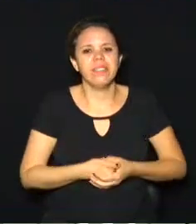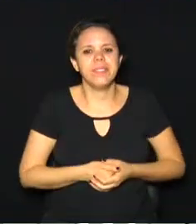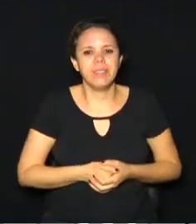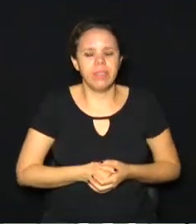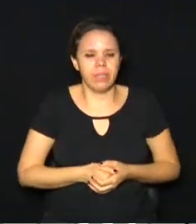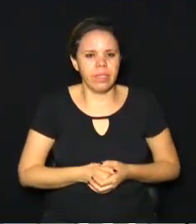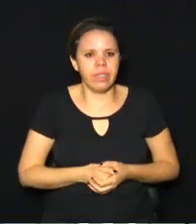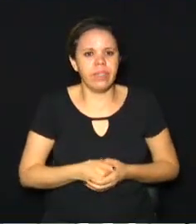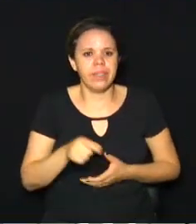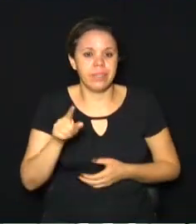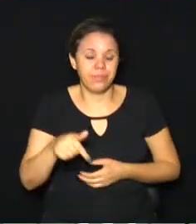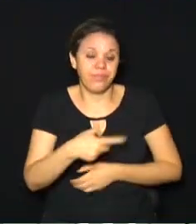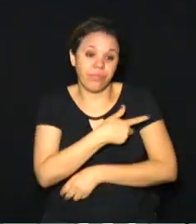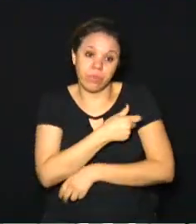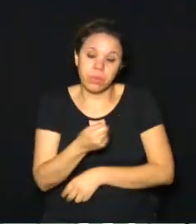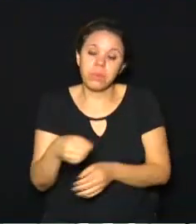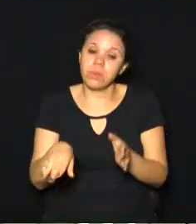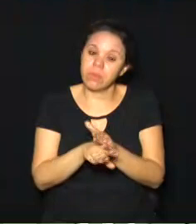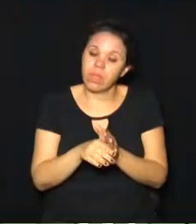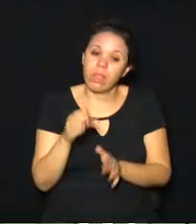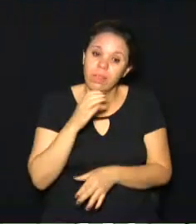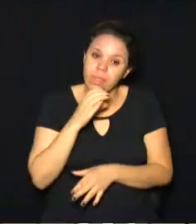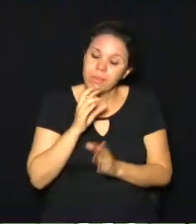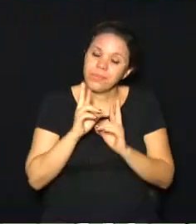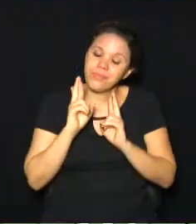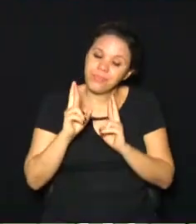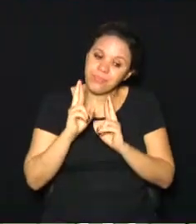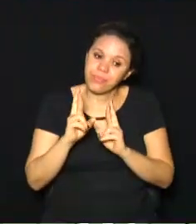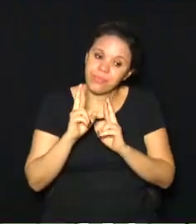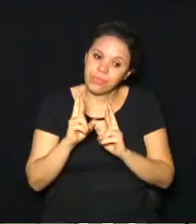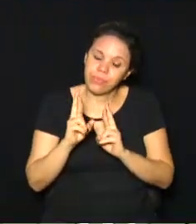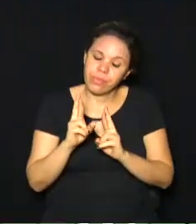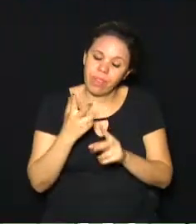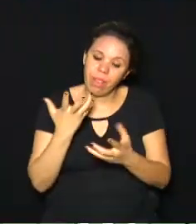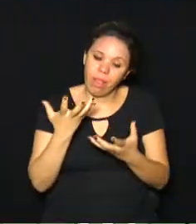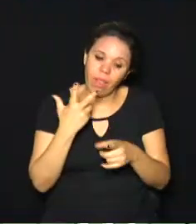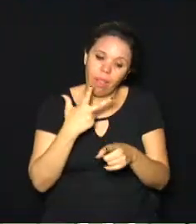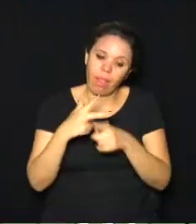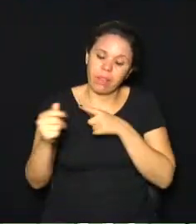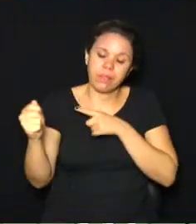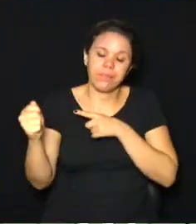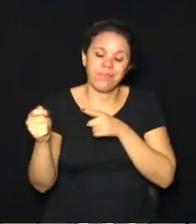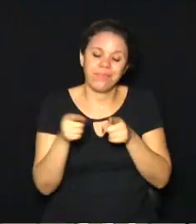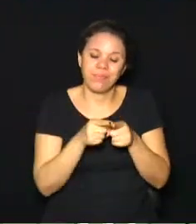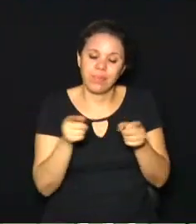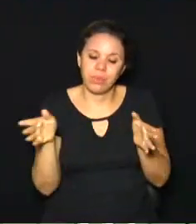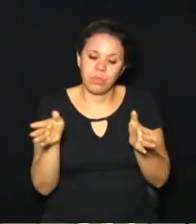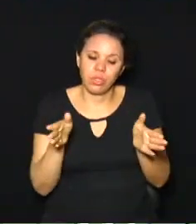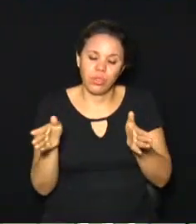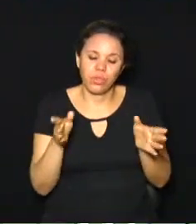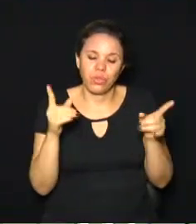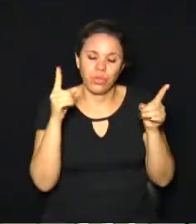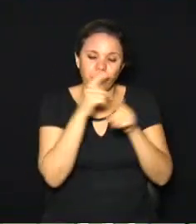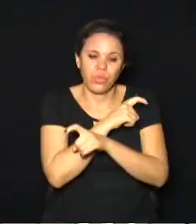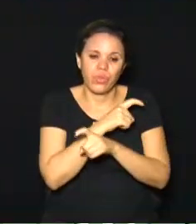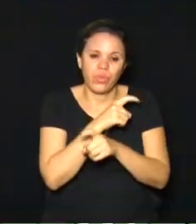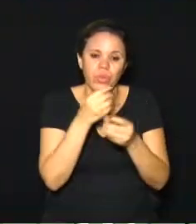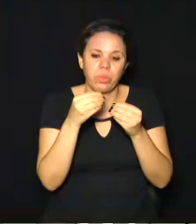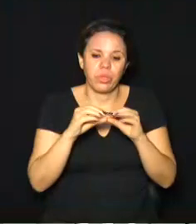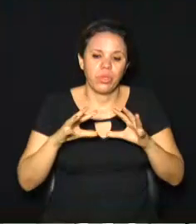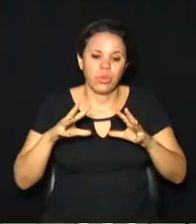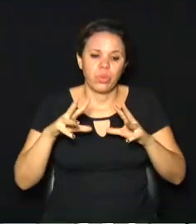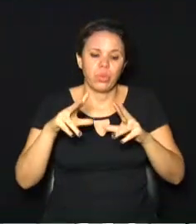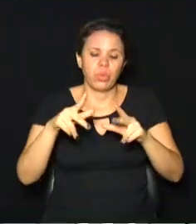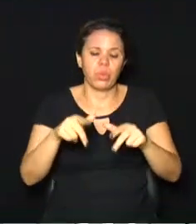que a vacina possa chegar o quanto antes para a gente poder superar essa fase tão difícil que impacta a vida de todos